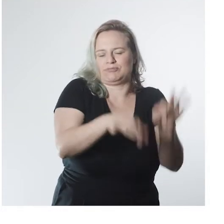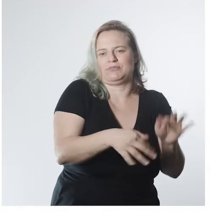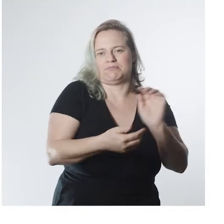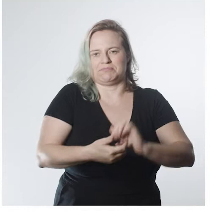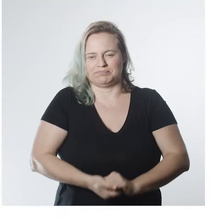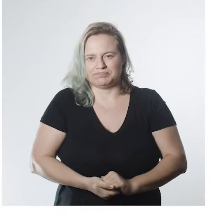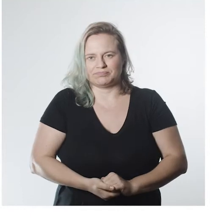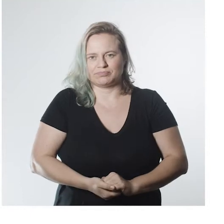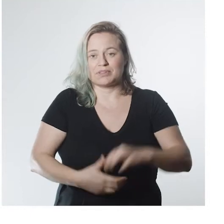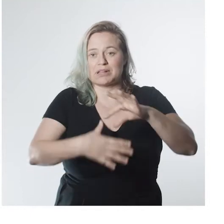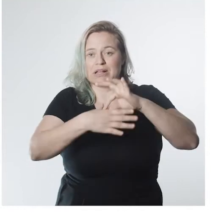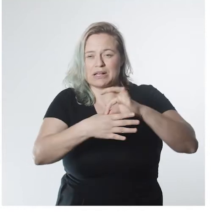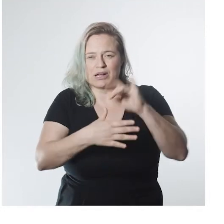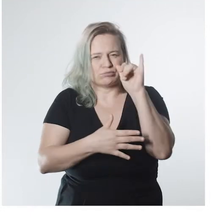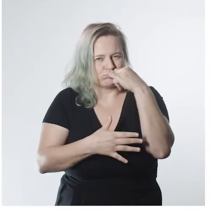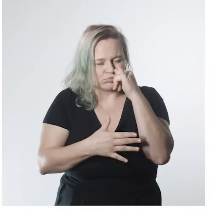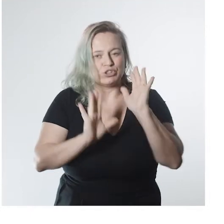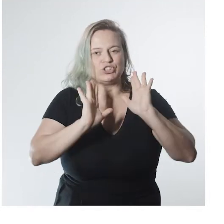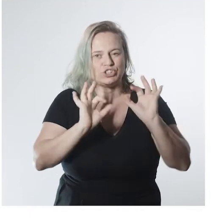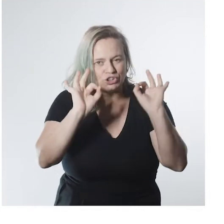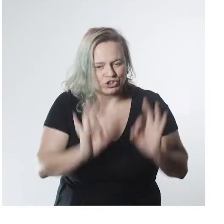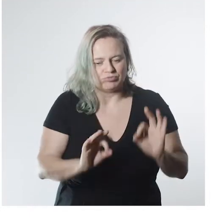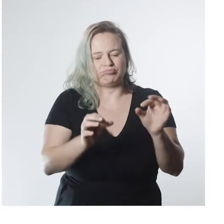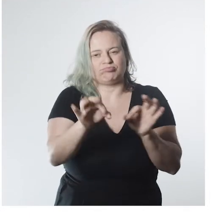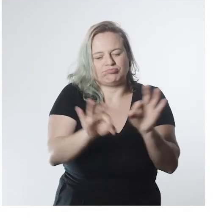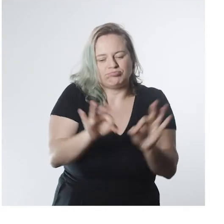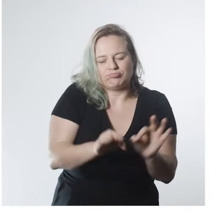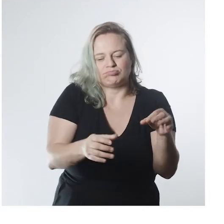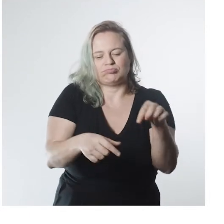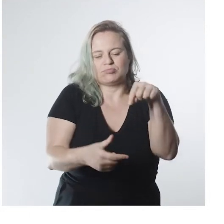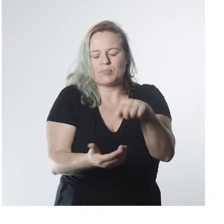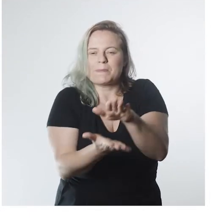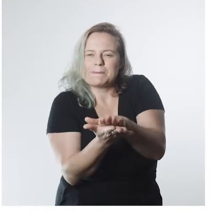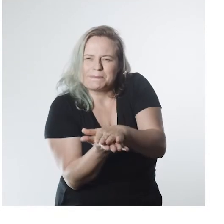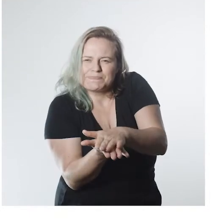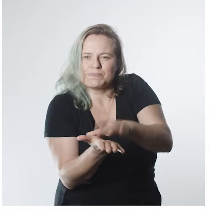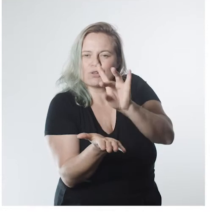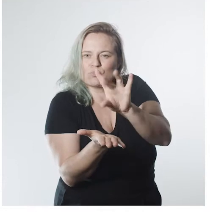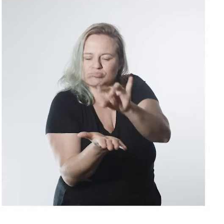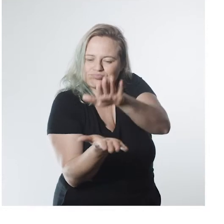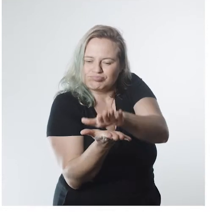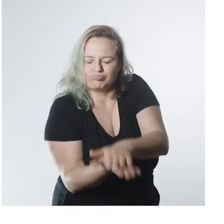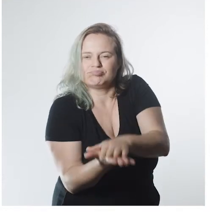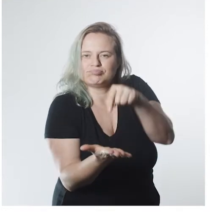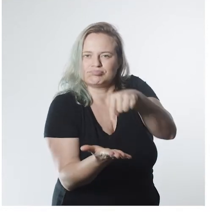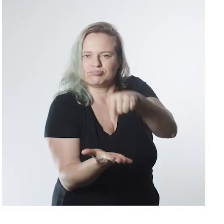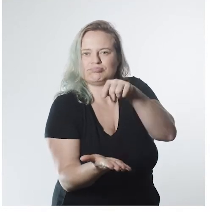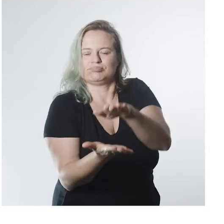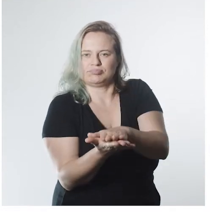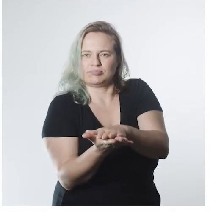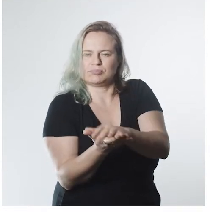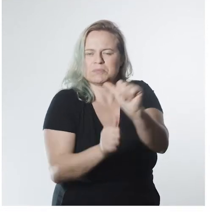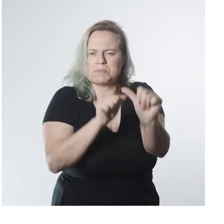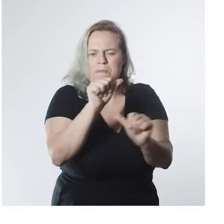Aqui a carne suína já começou a pegar no fundo, que é o que a gente chama de reação de Maillard, que é essa transformação,